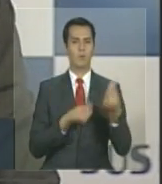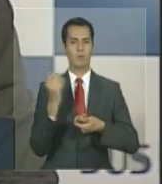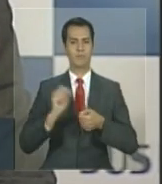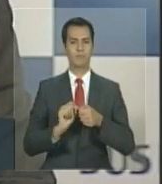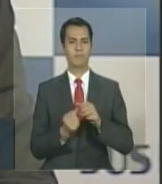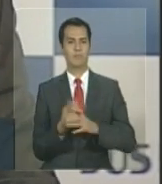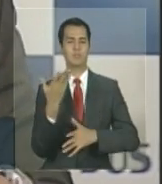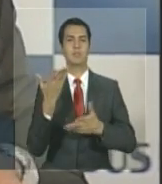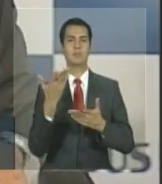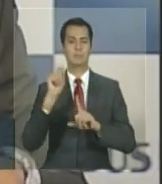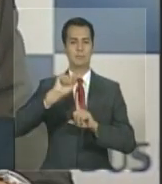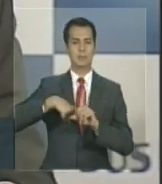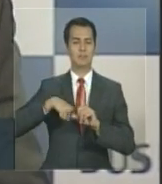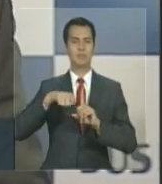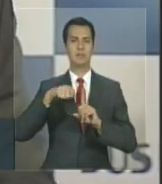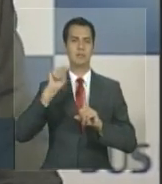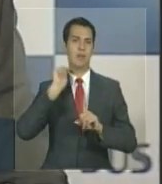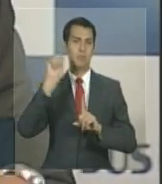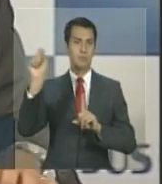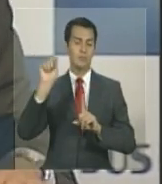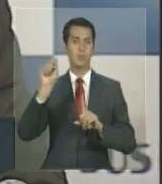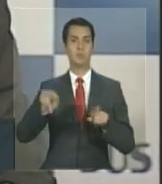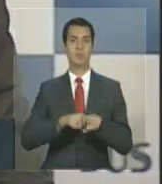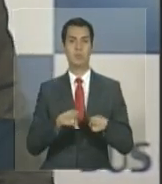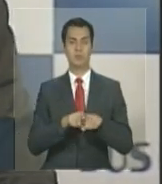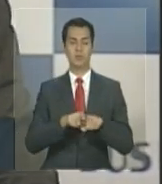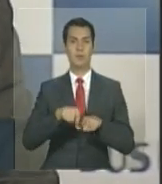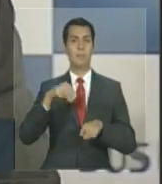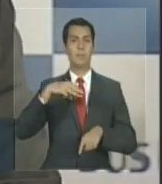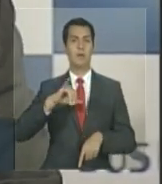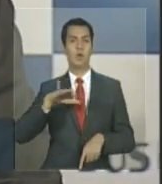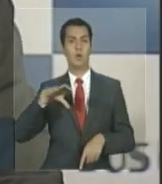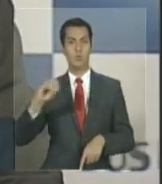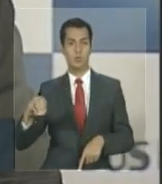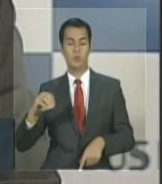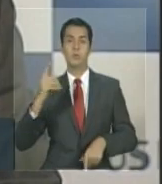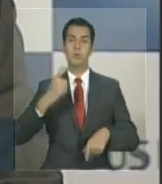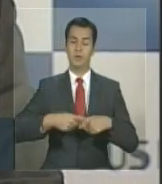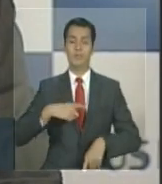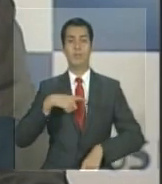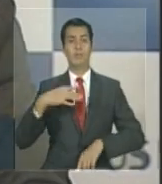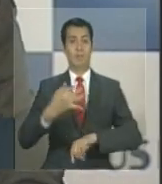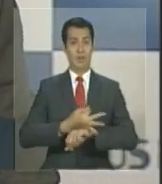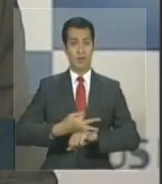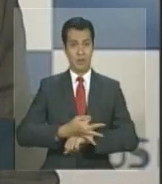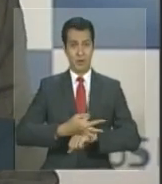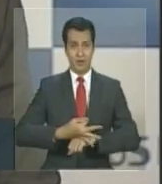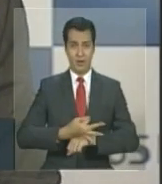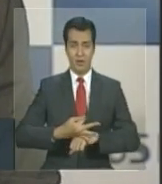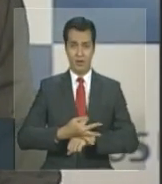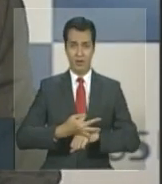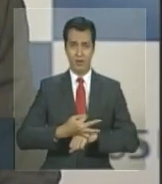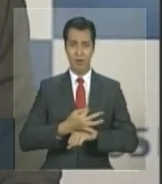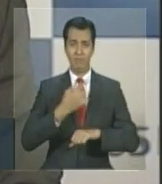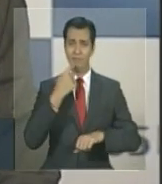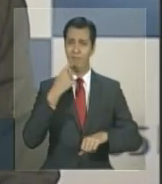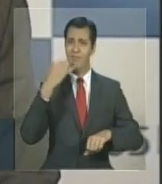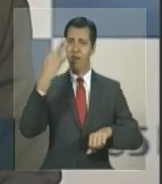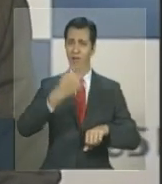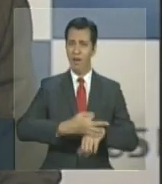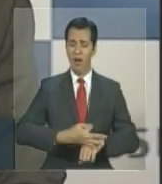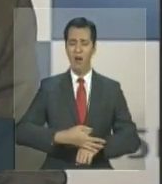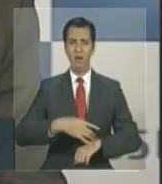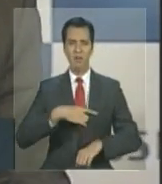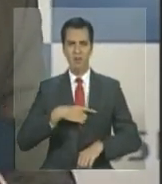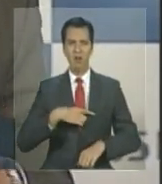maio, que nós tivemos 2 grandes feriados, um no mês de abril e agora um outro grande feriado no começo do mês de